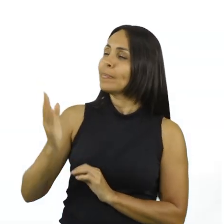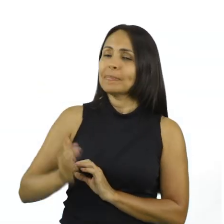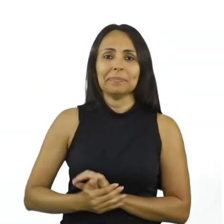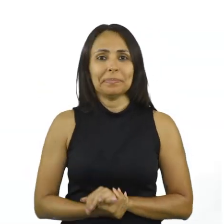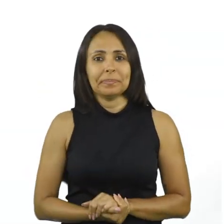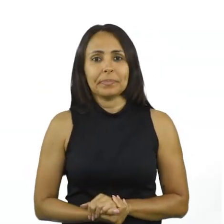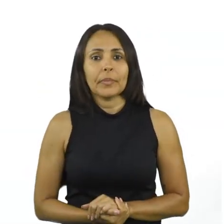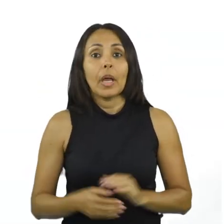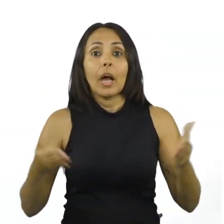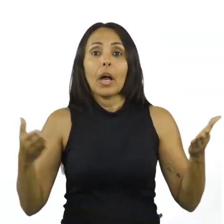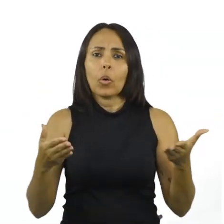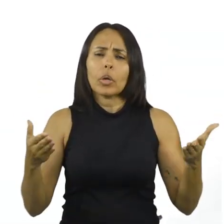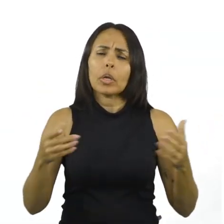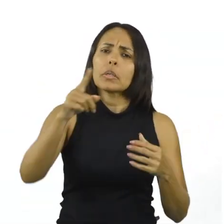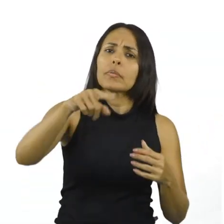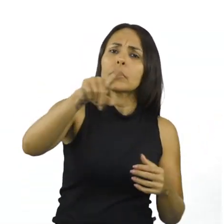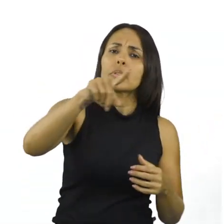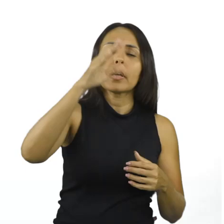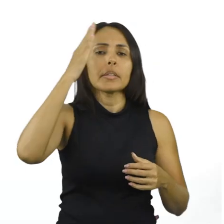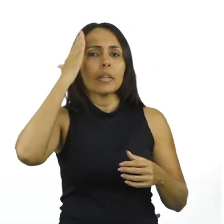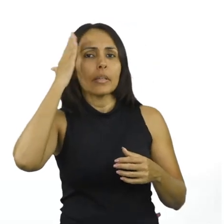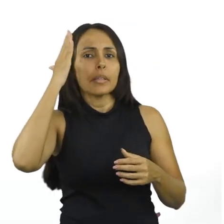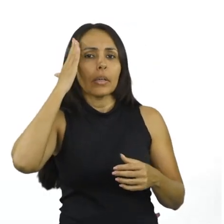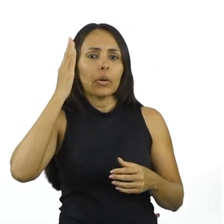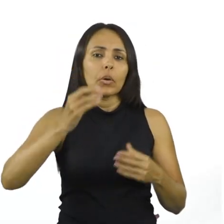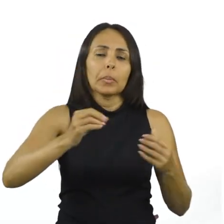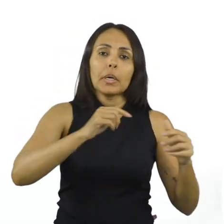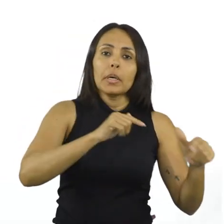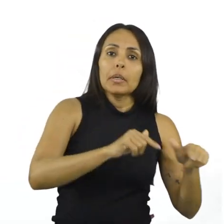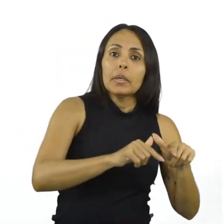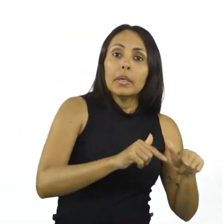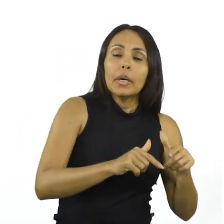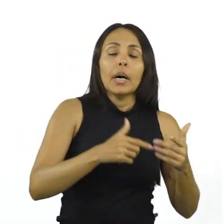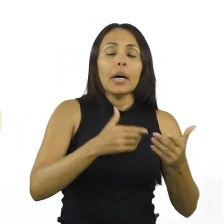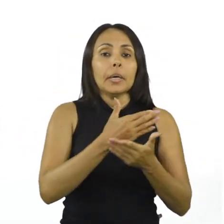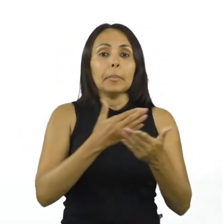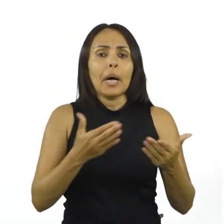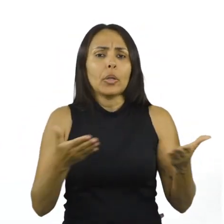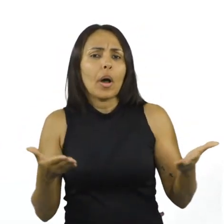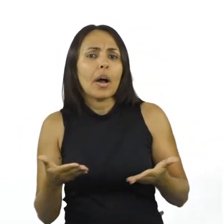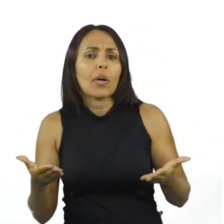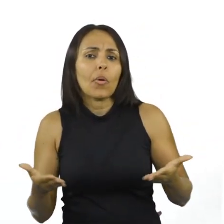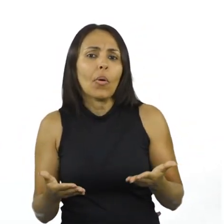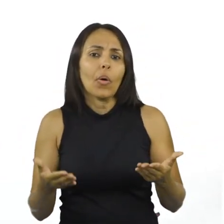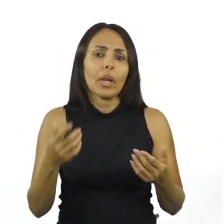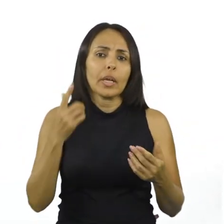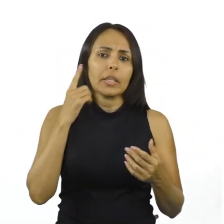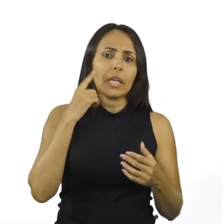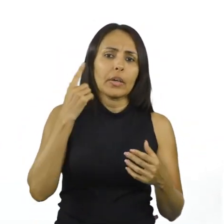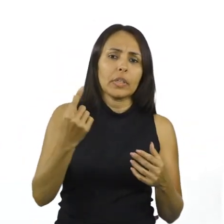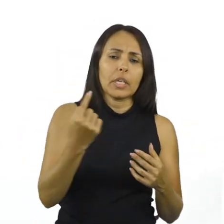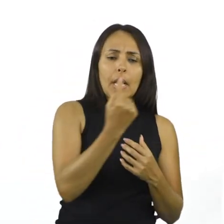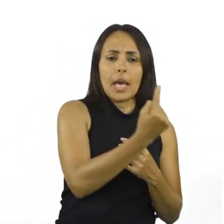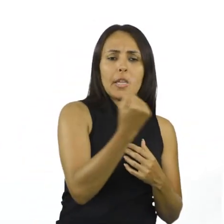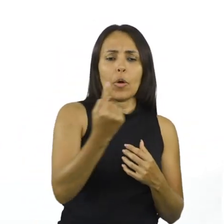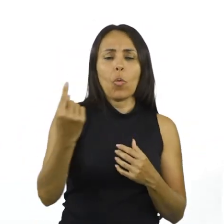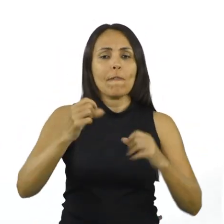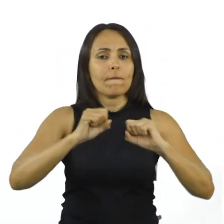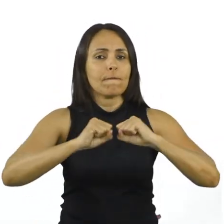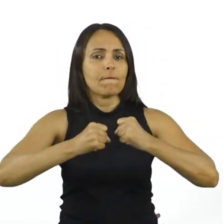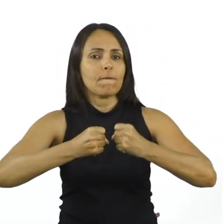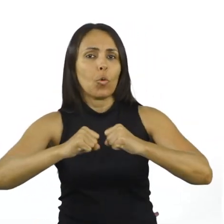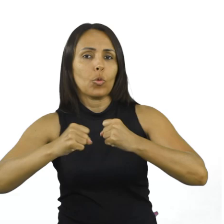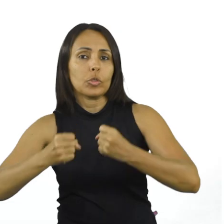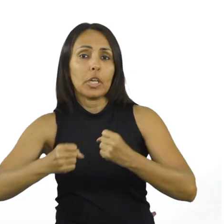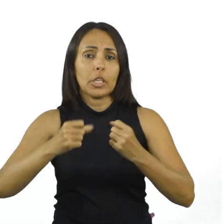energia. Bom, agora que você entendeu como se calcula o trabalho de uma força variável, agora a gente vai entender que cada uma das forças, que é aquela